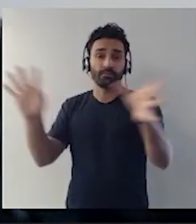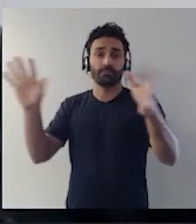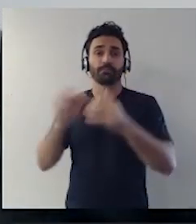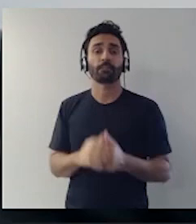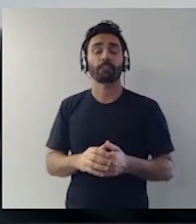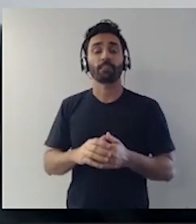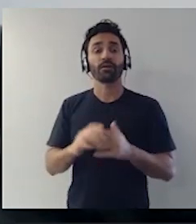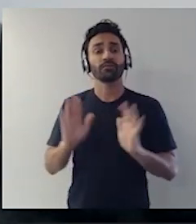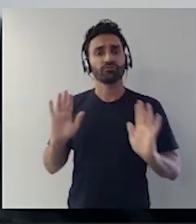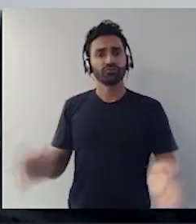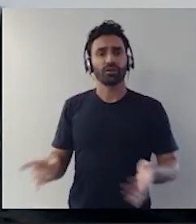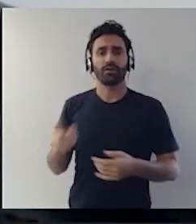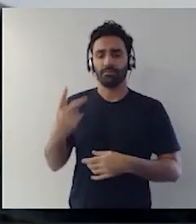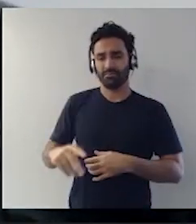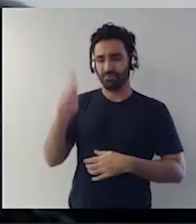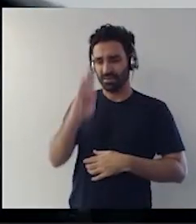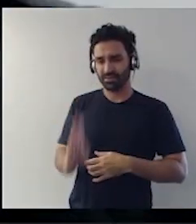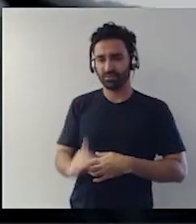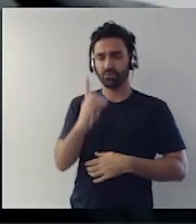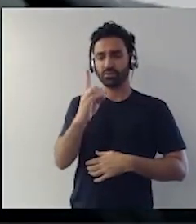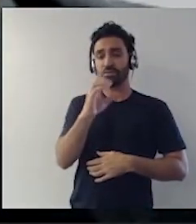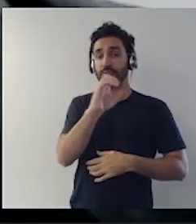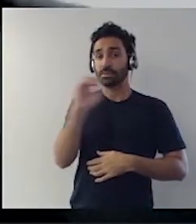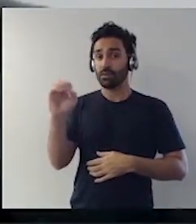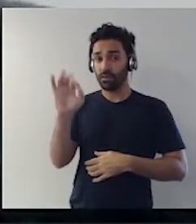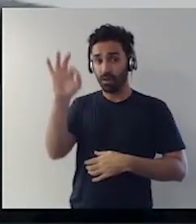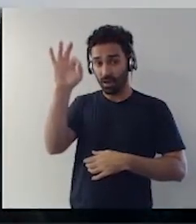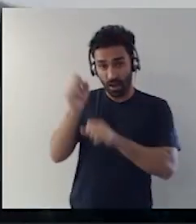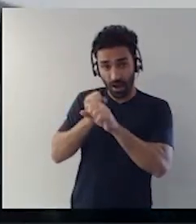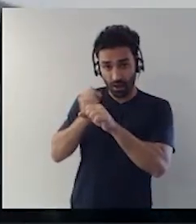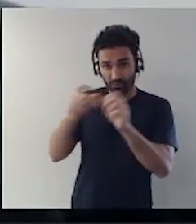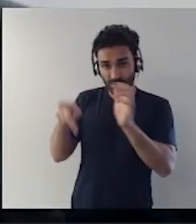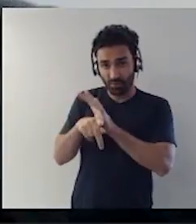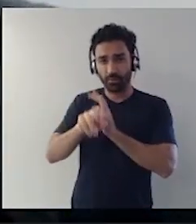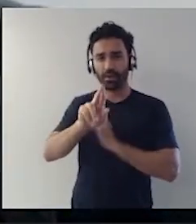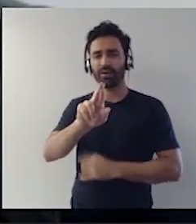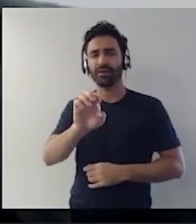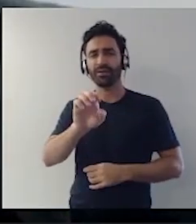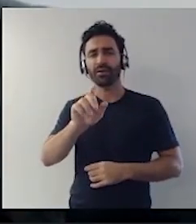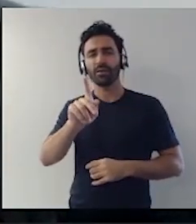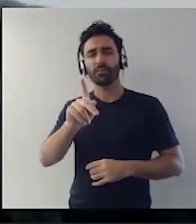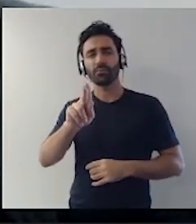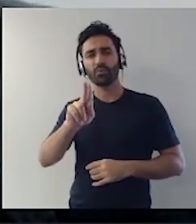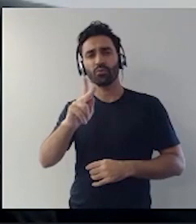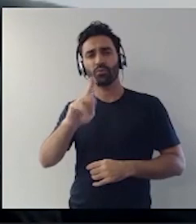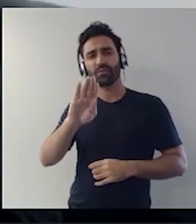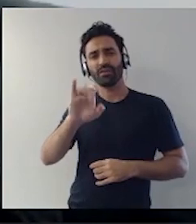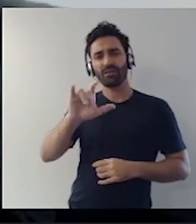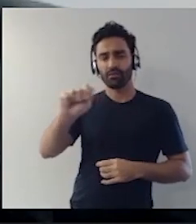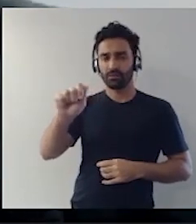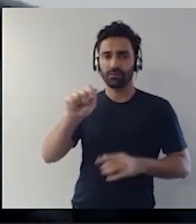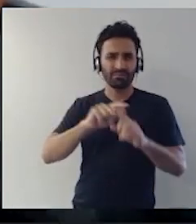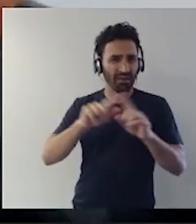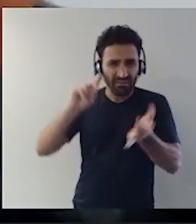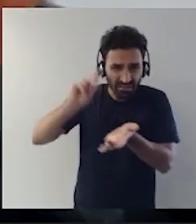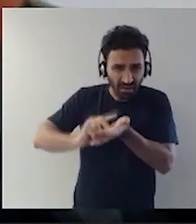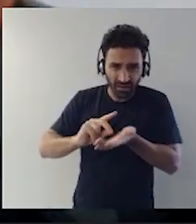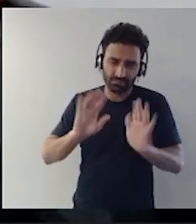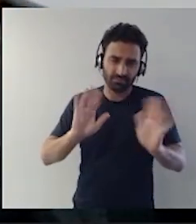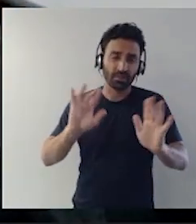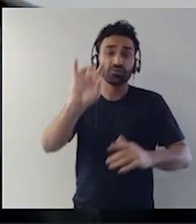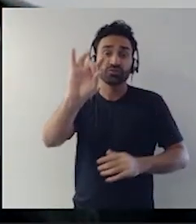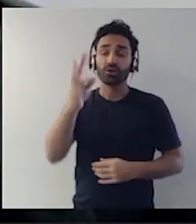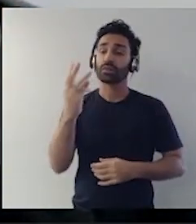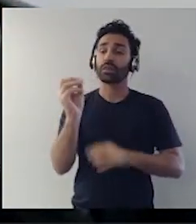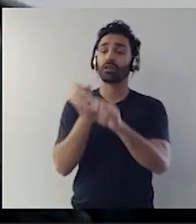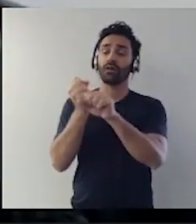temos mais de 100 anos de República formal, mas eu arrisco a dizer que nós só temos 30 anos de República. Só temos 30 anos de República, pós-Constituição de